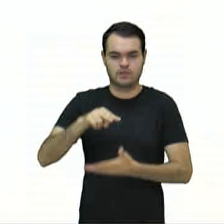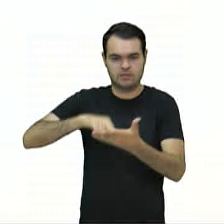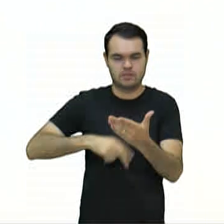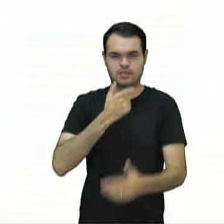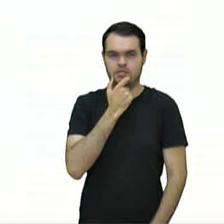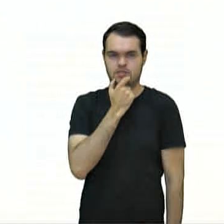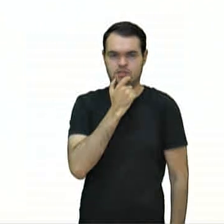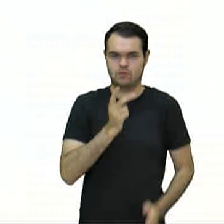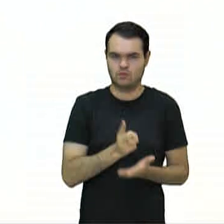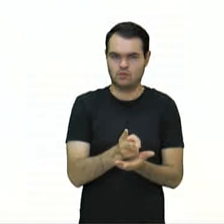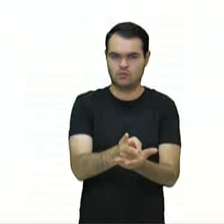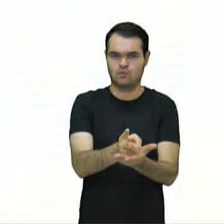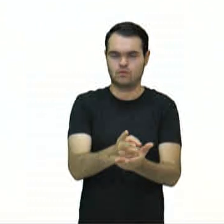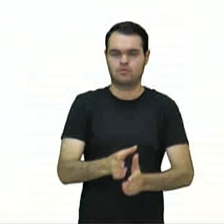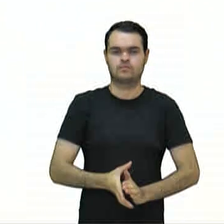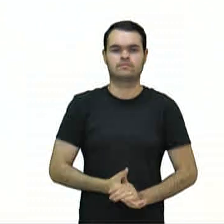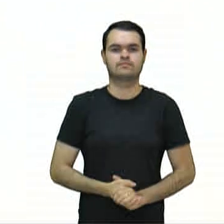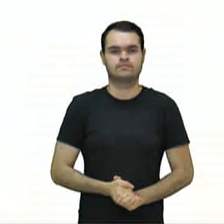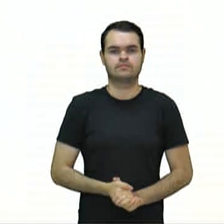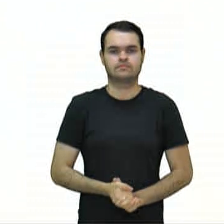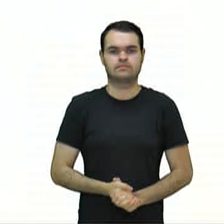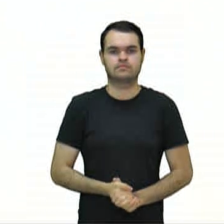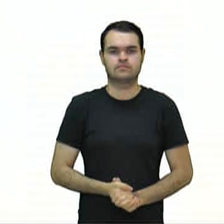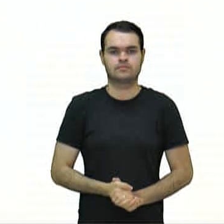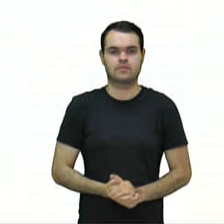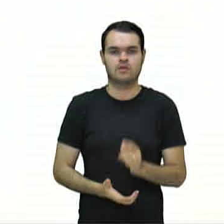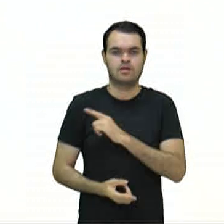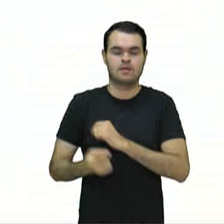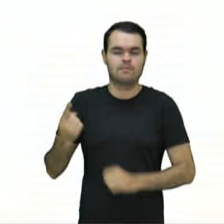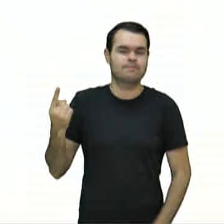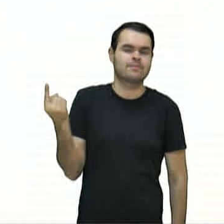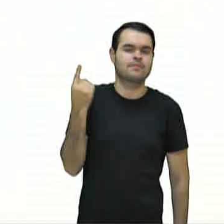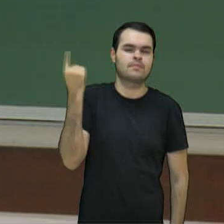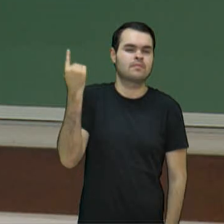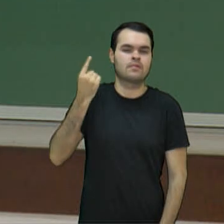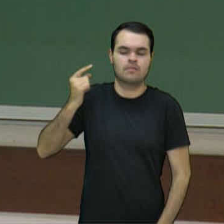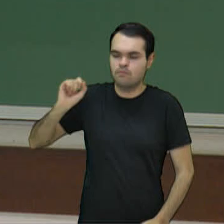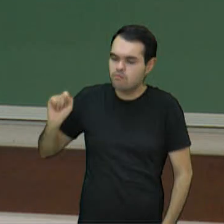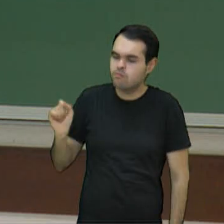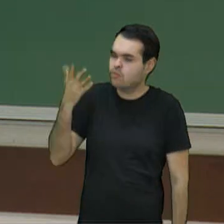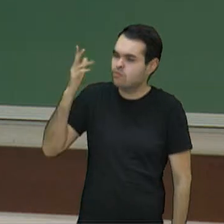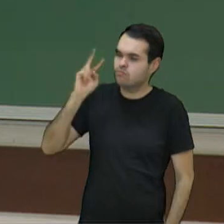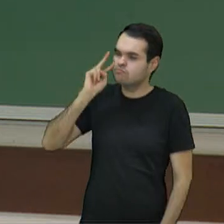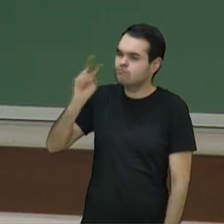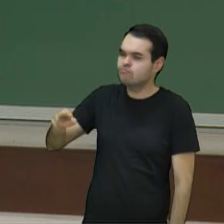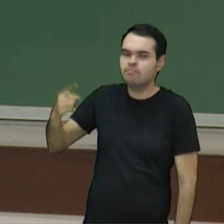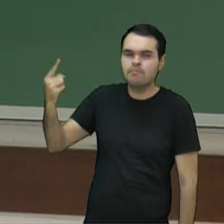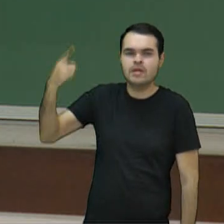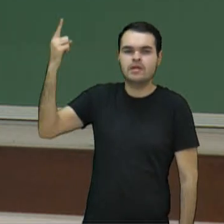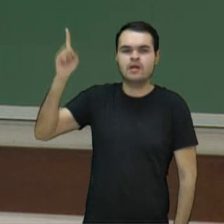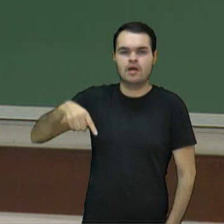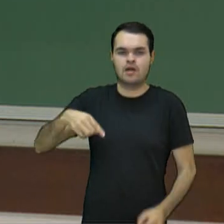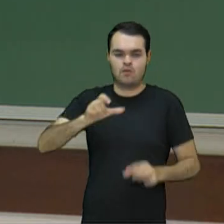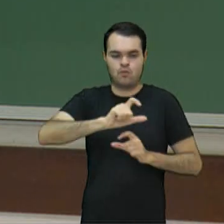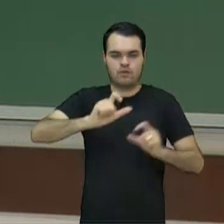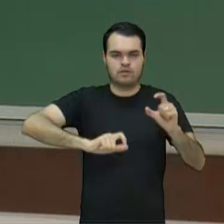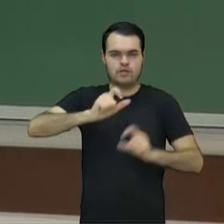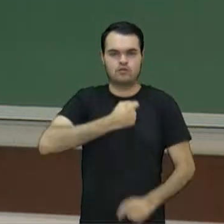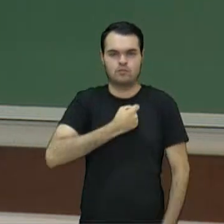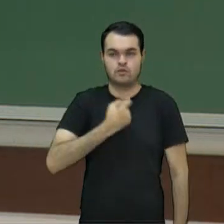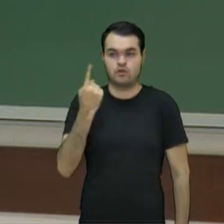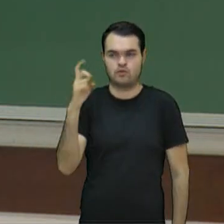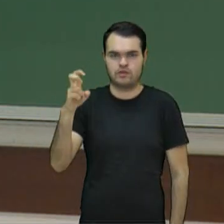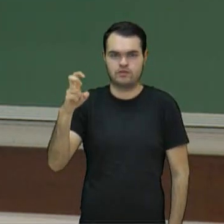in the Silver Age of the comic book. Ele apareceu no quadrinho de número 15 da